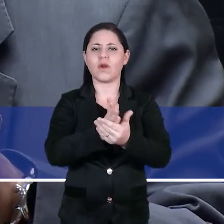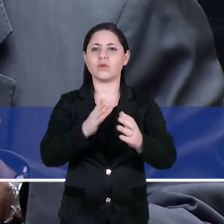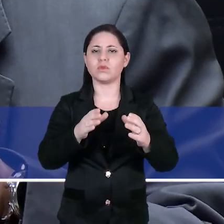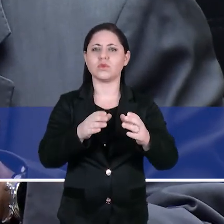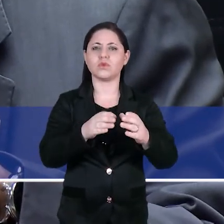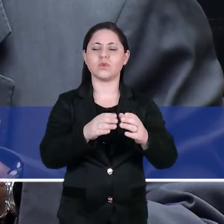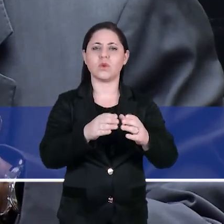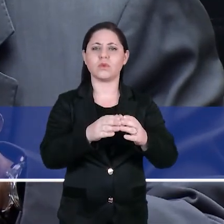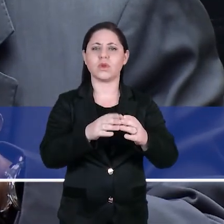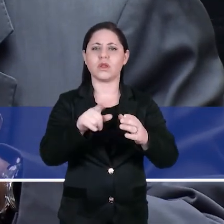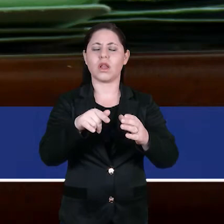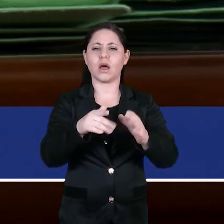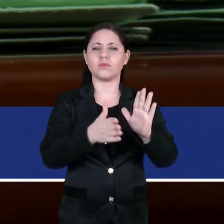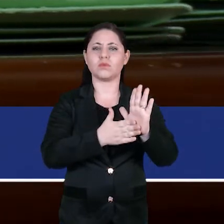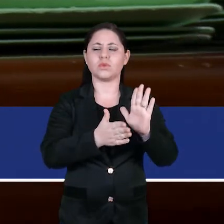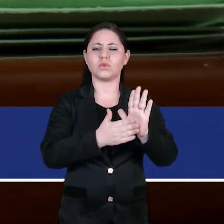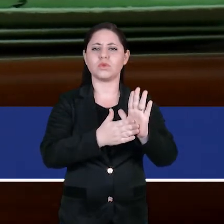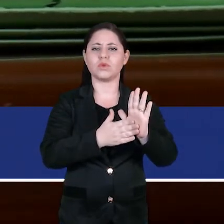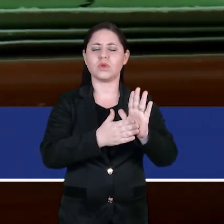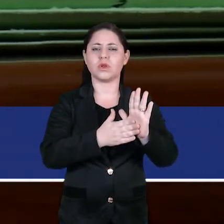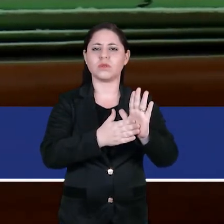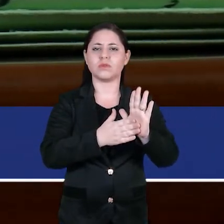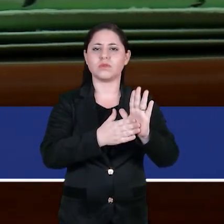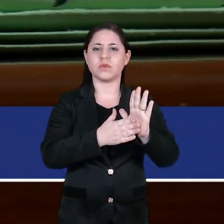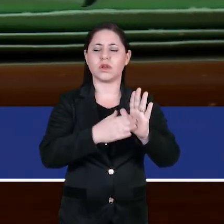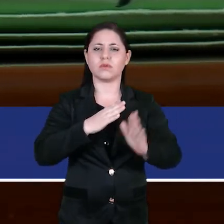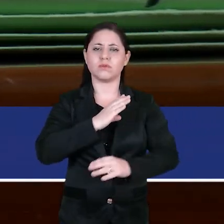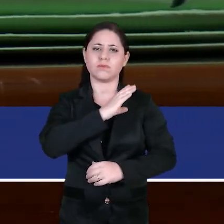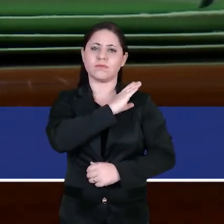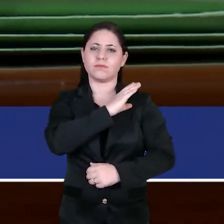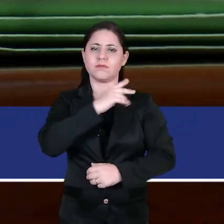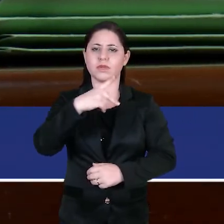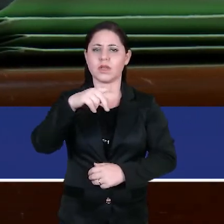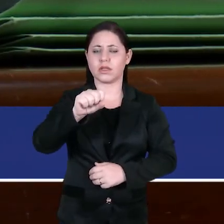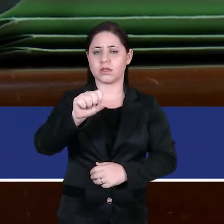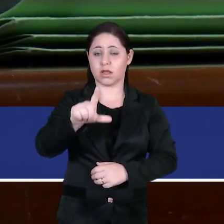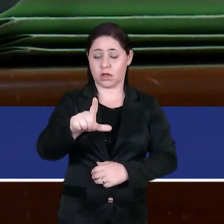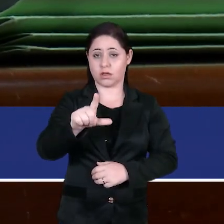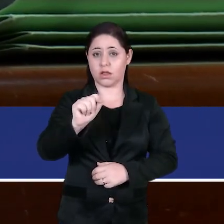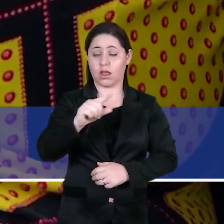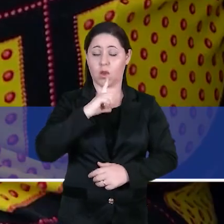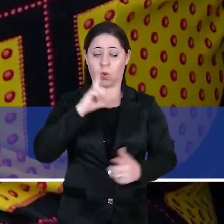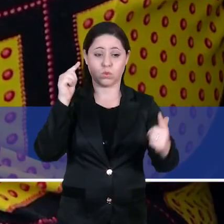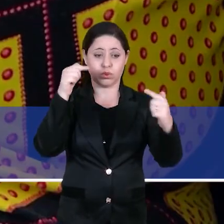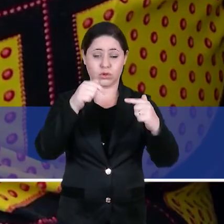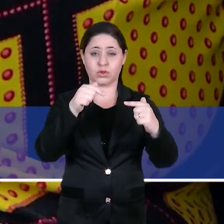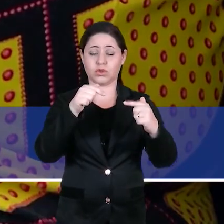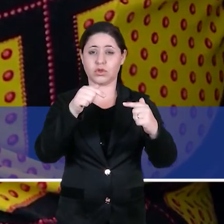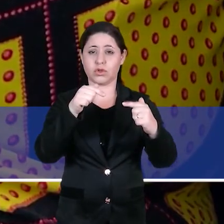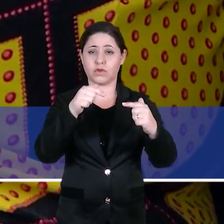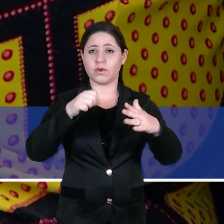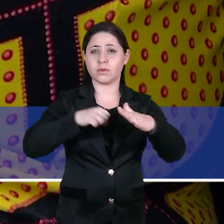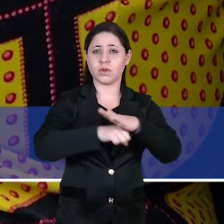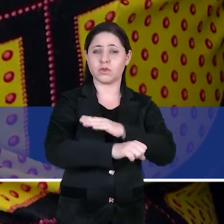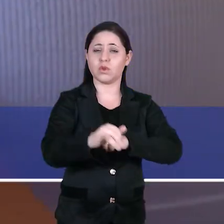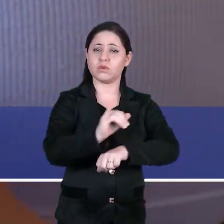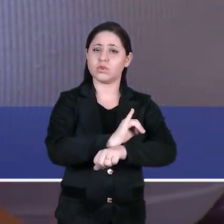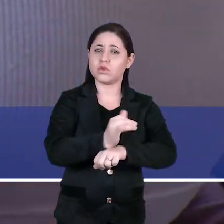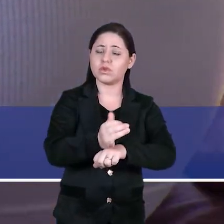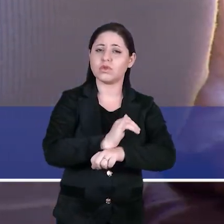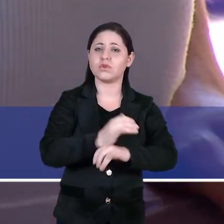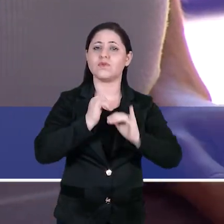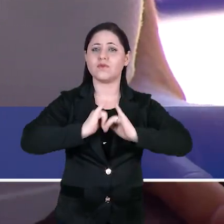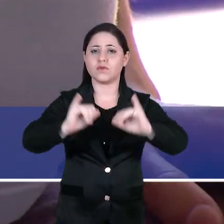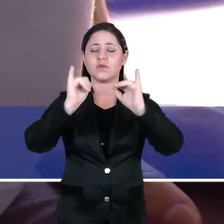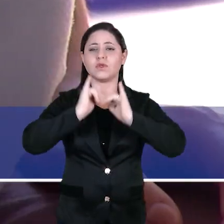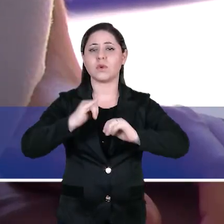projetos aprovados pela comissão está o de autoria do deputado Capitão Contar, do PSL, que tem por objetivo